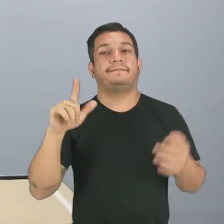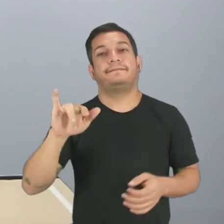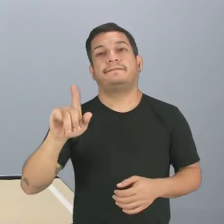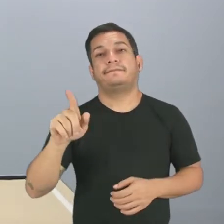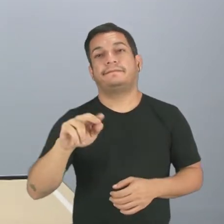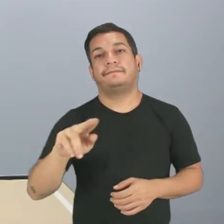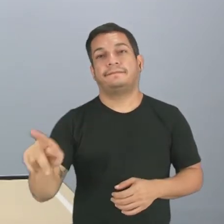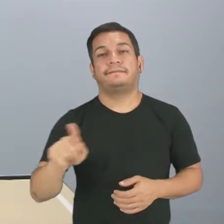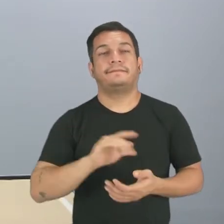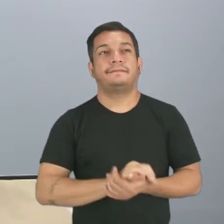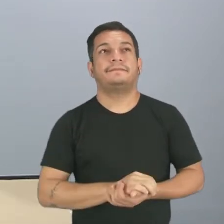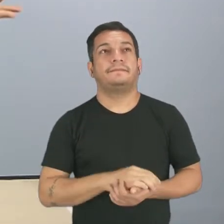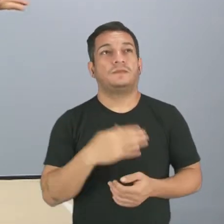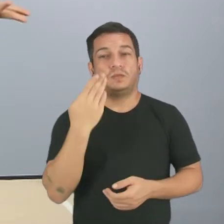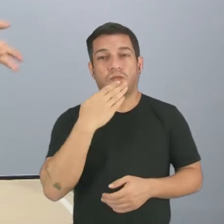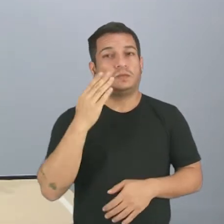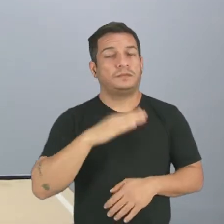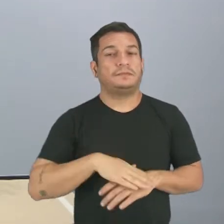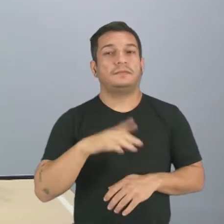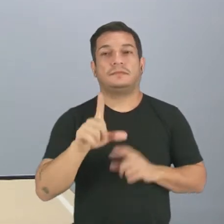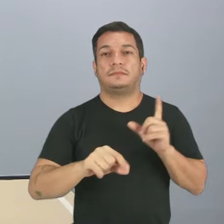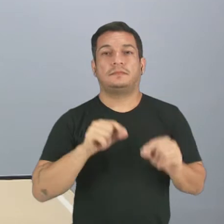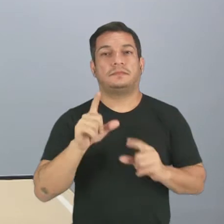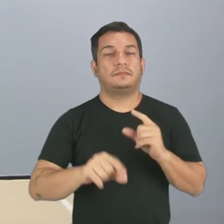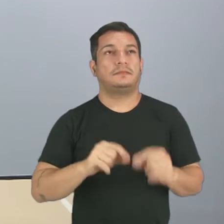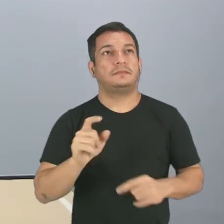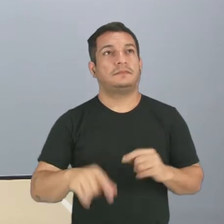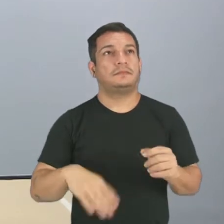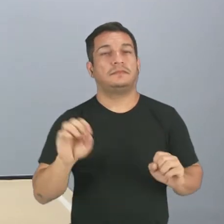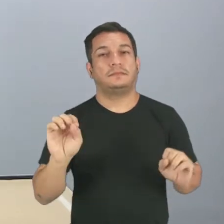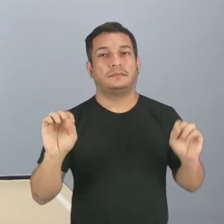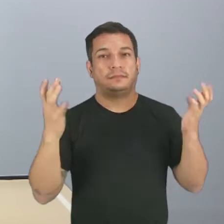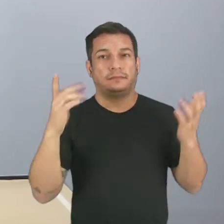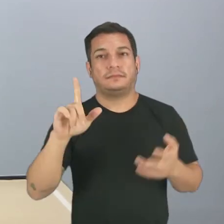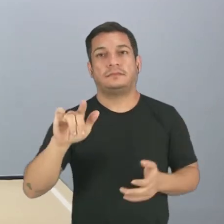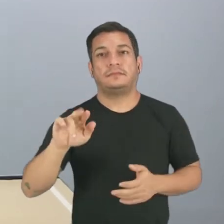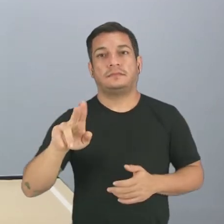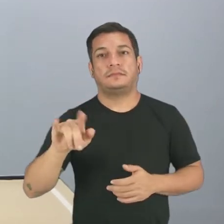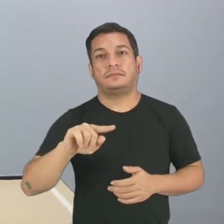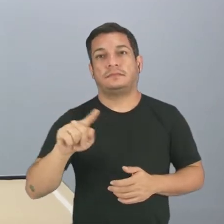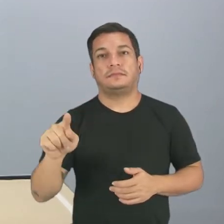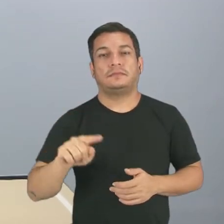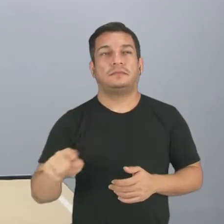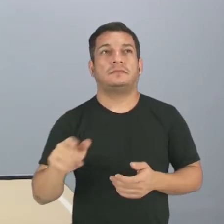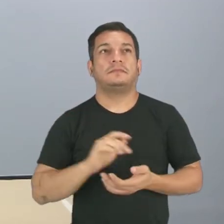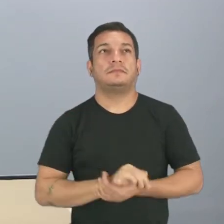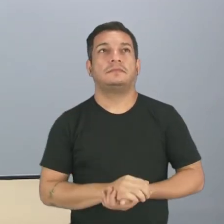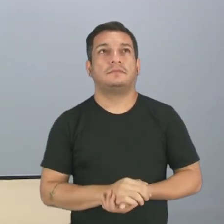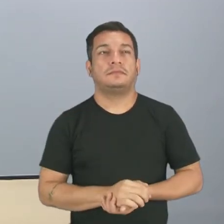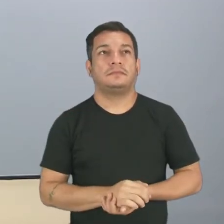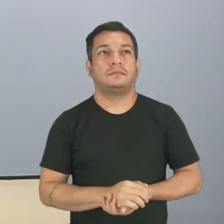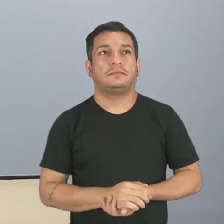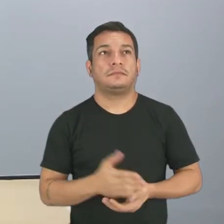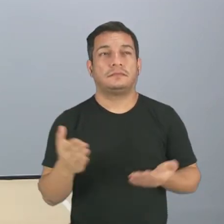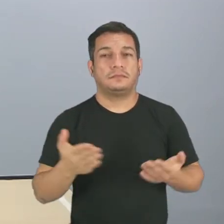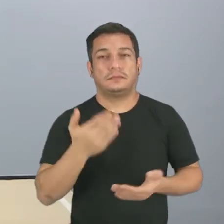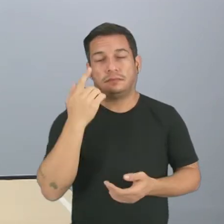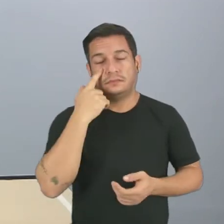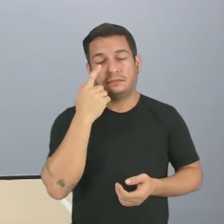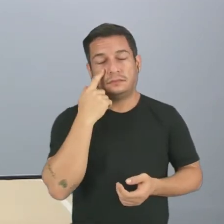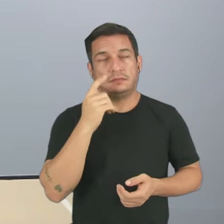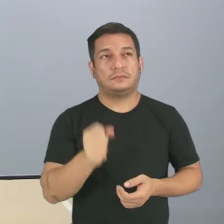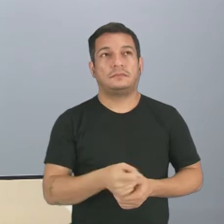né? Foi o doce mais escolhido na festa do Luiz. Foi o bolo de aniversário. Agora vamos